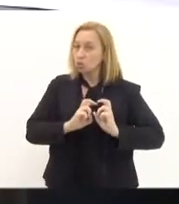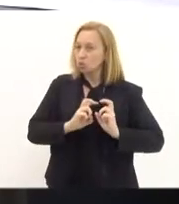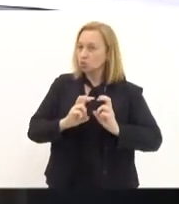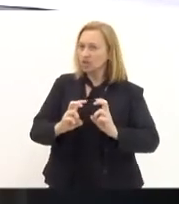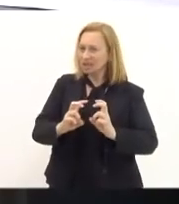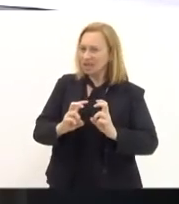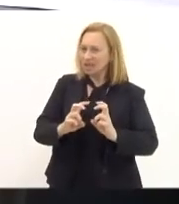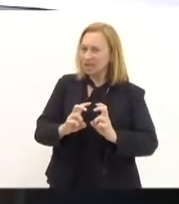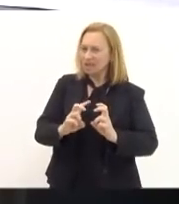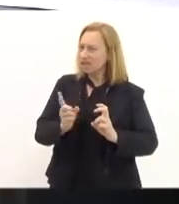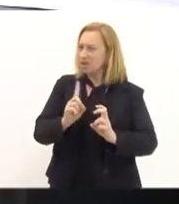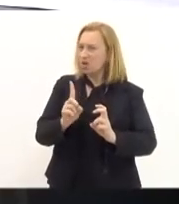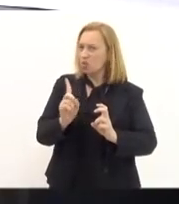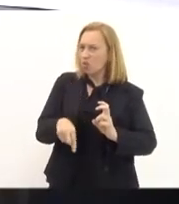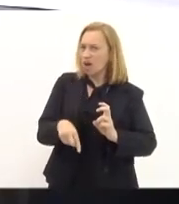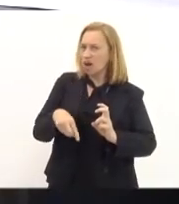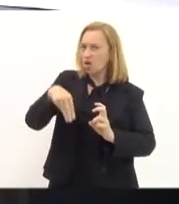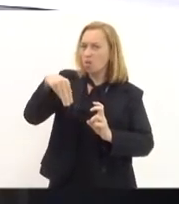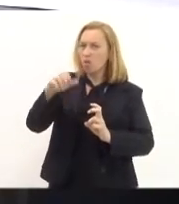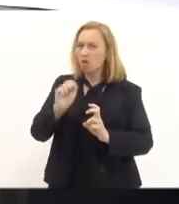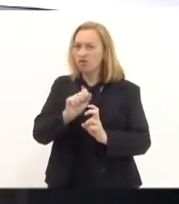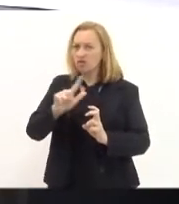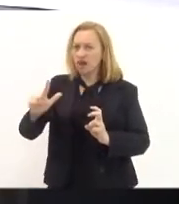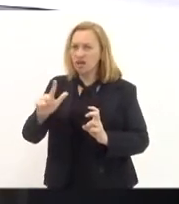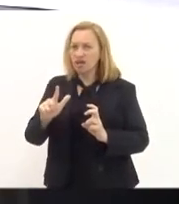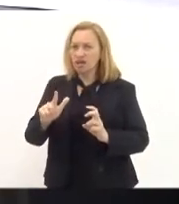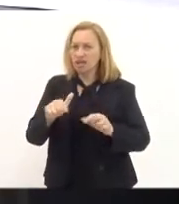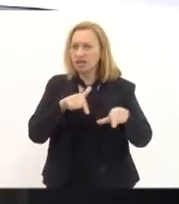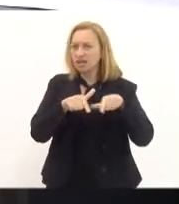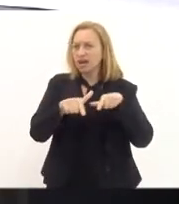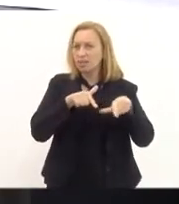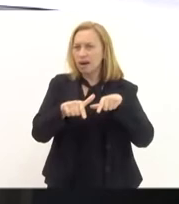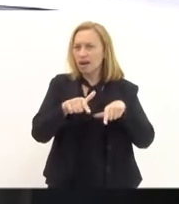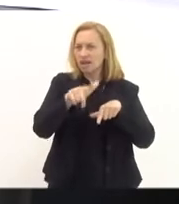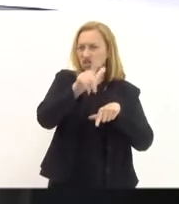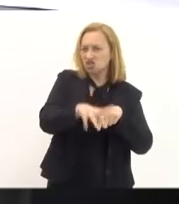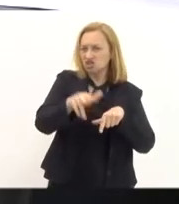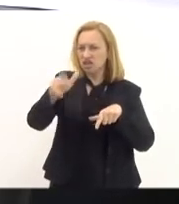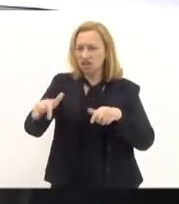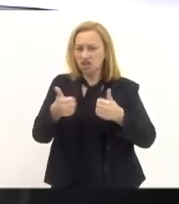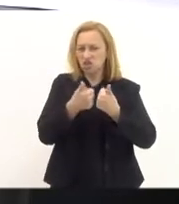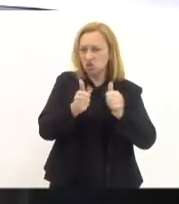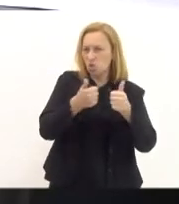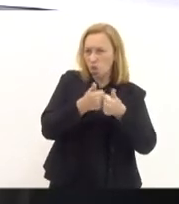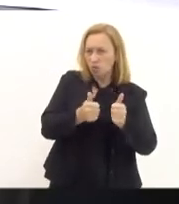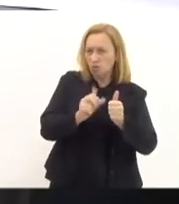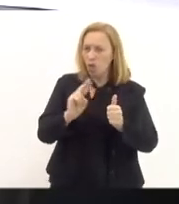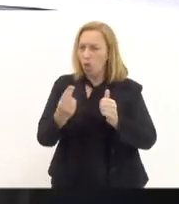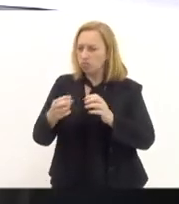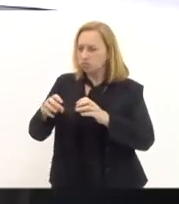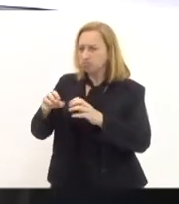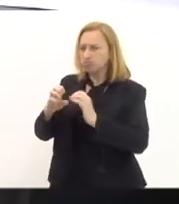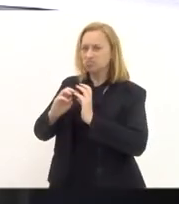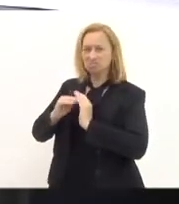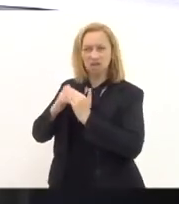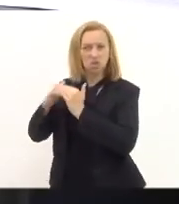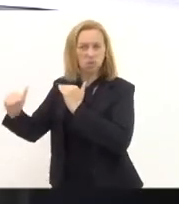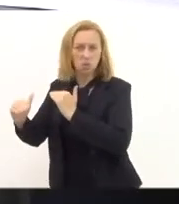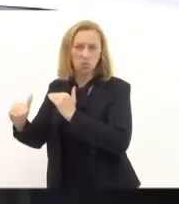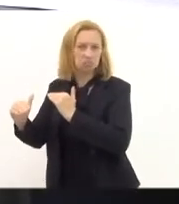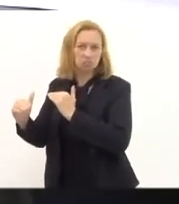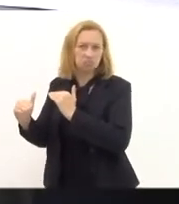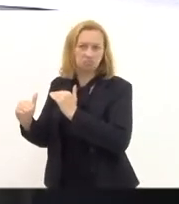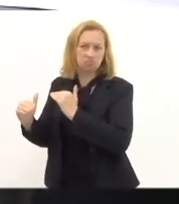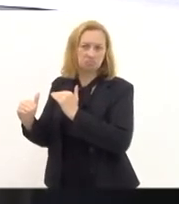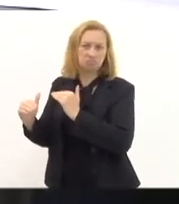não é o modal que trabalho dissociado do ônibus nem do metrô e